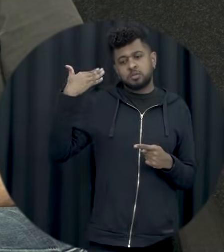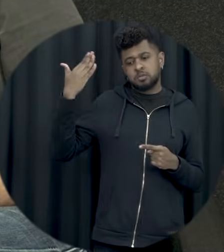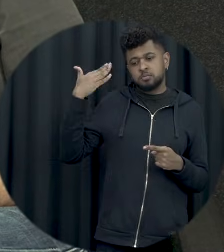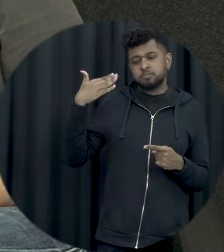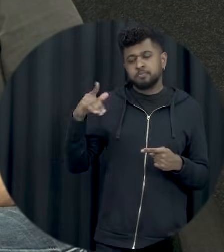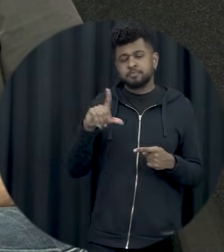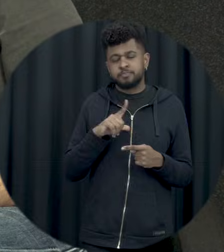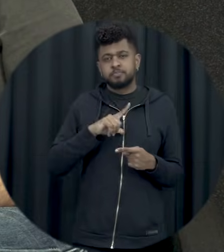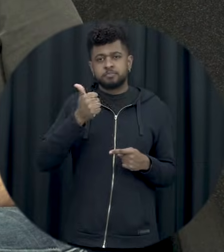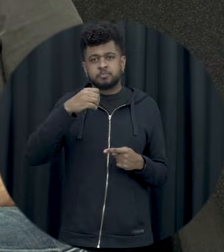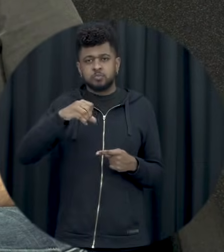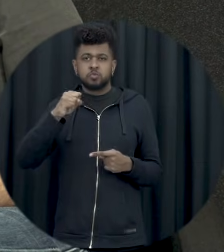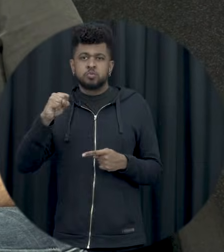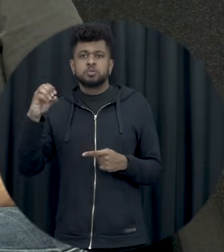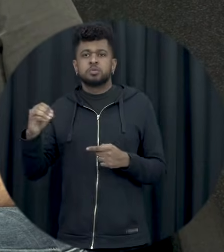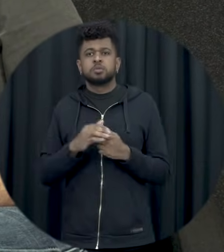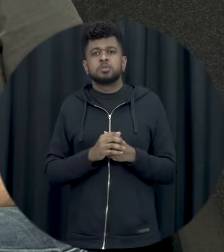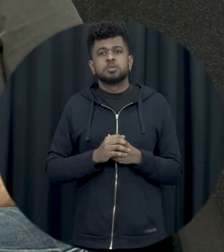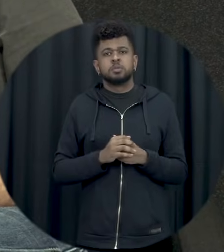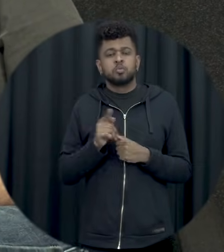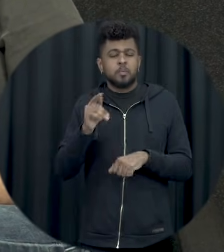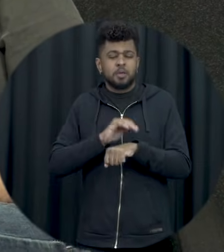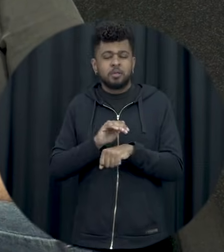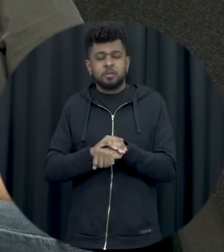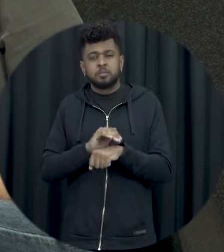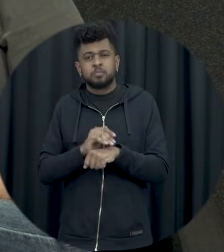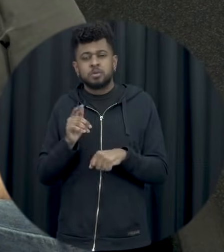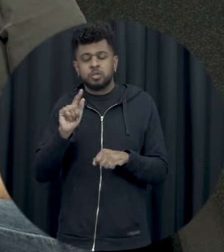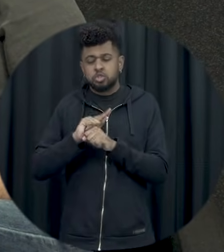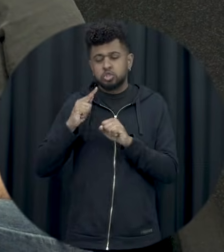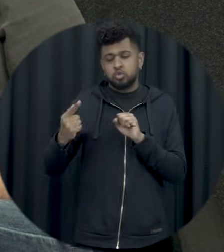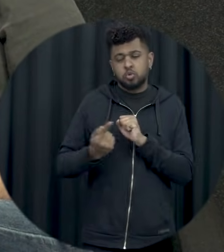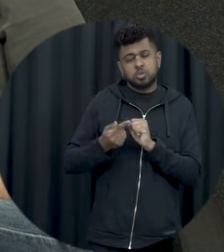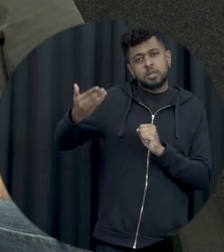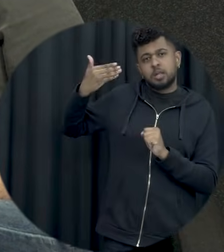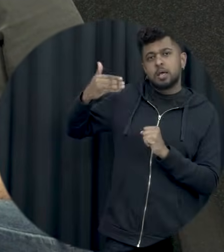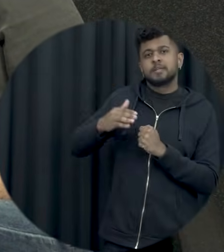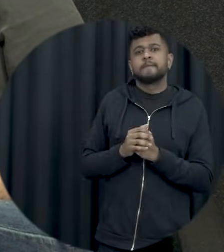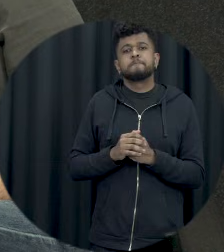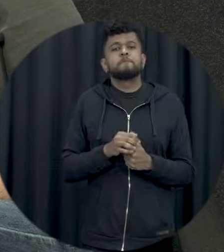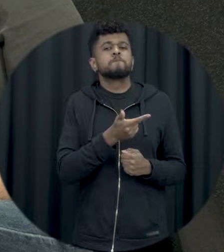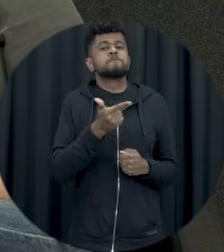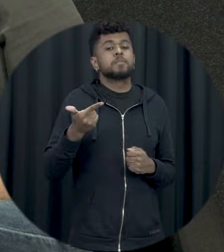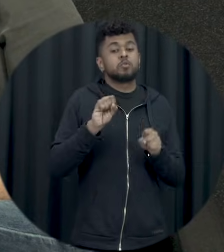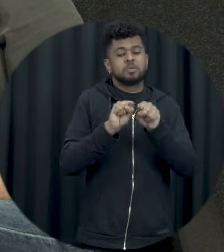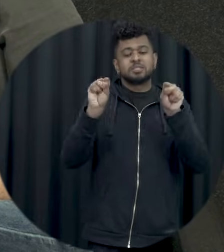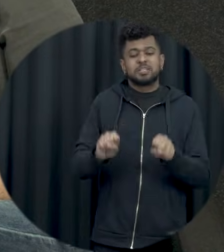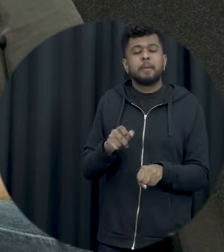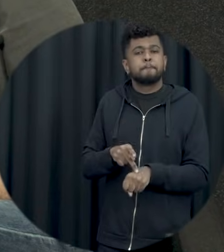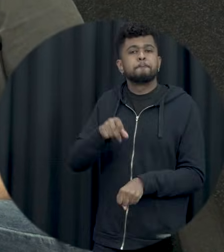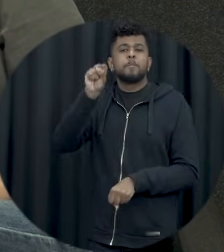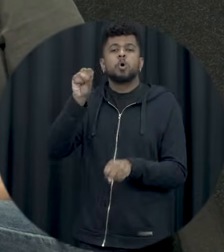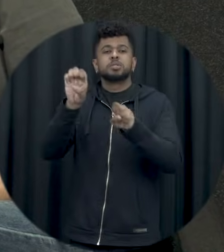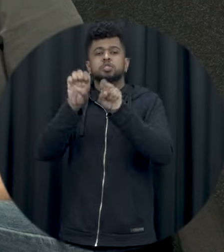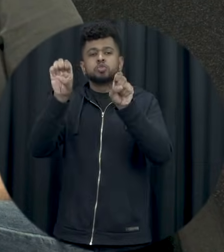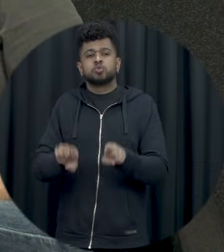anos 80, uma era geológica atrás, não existia um sistema de pós-graduação estruturado na